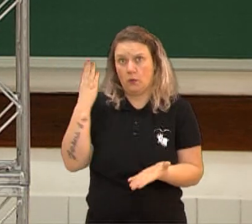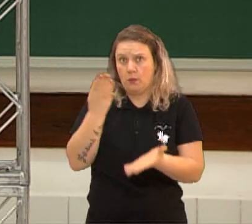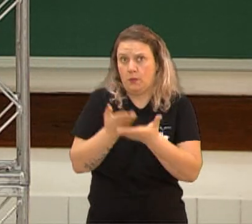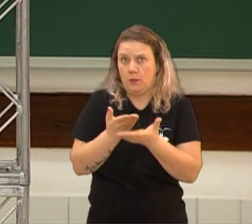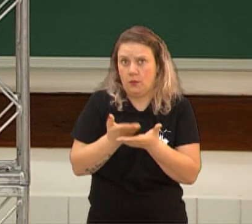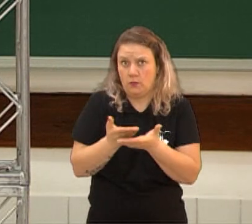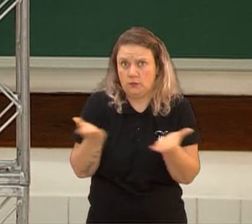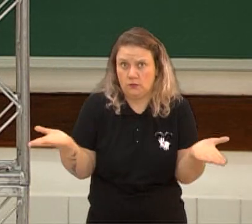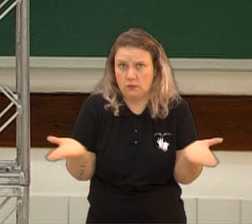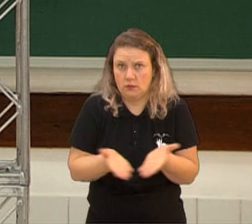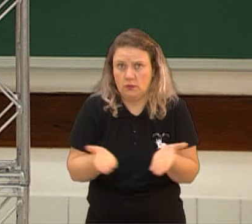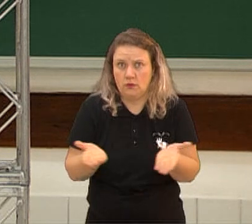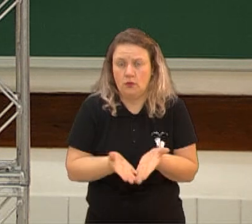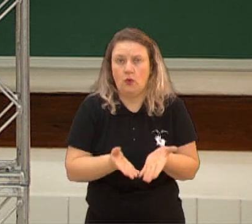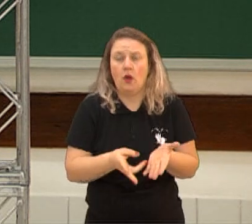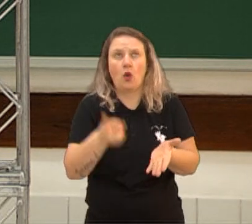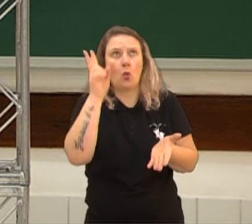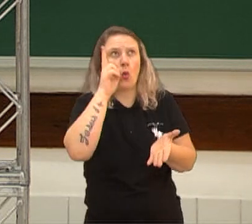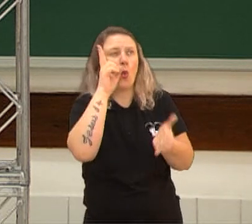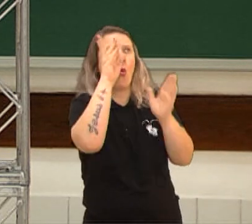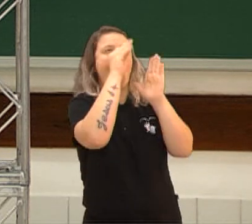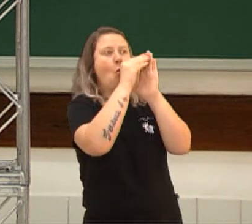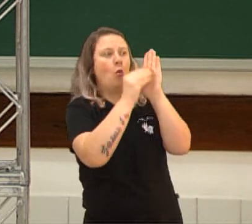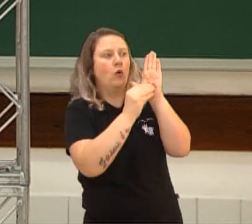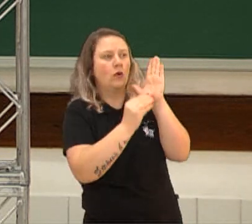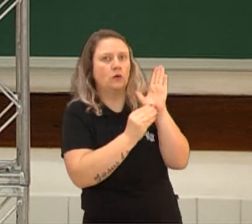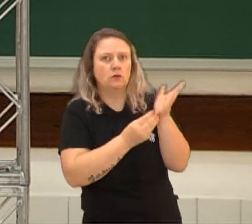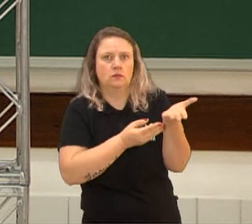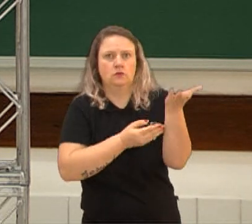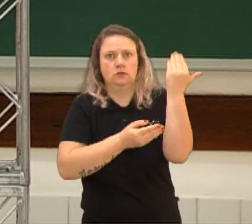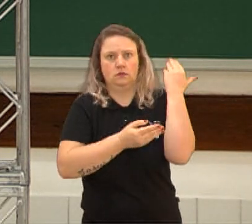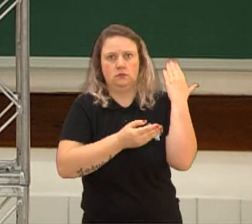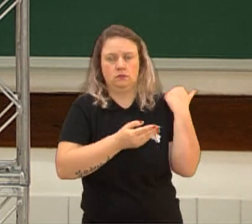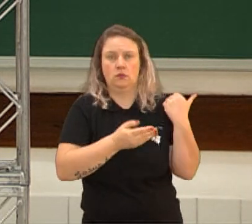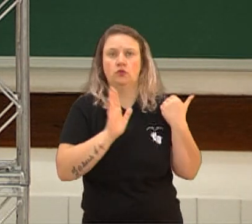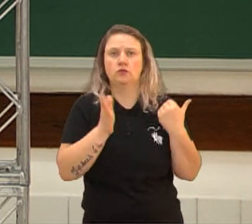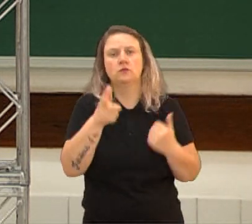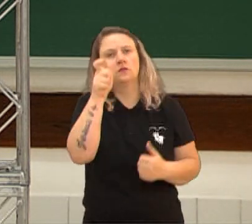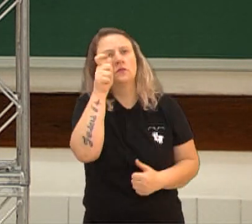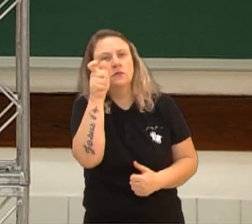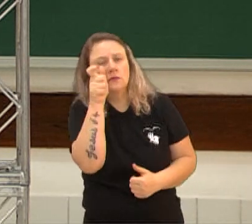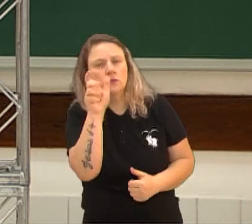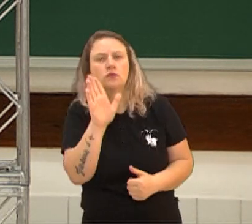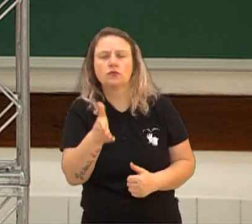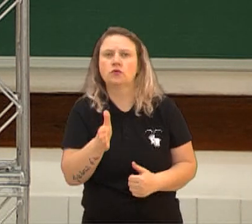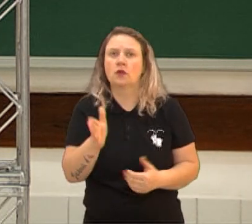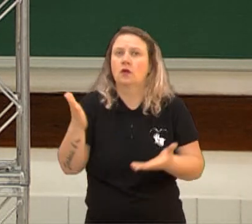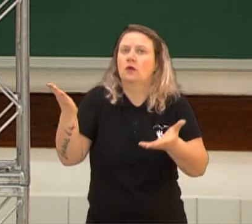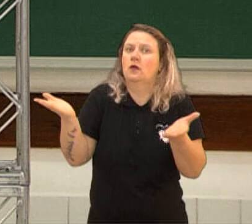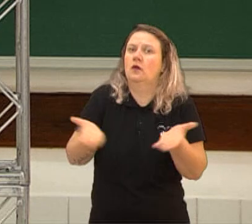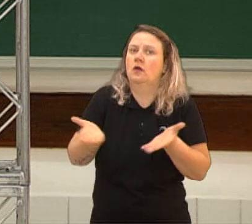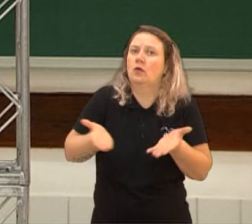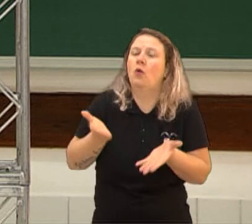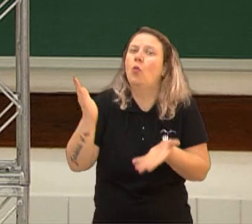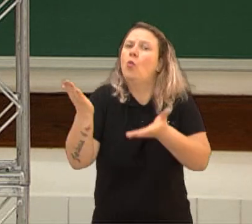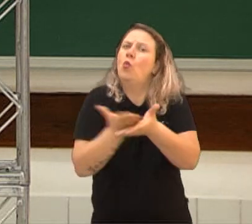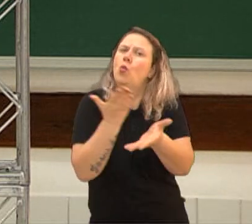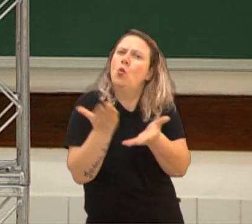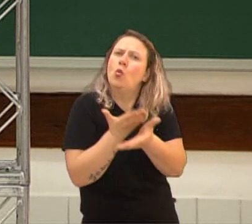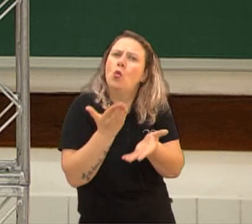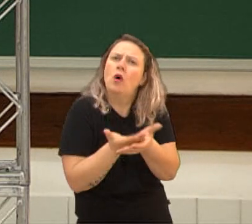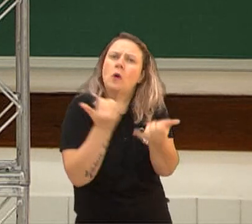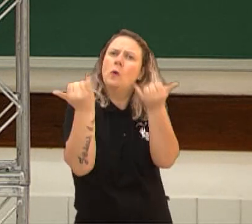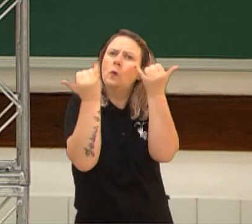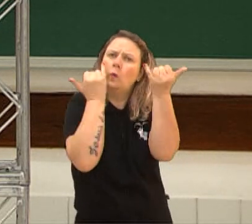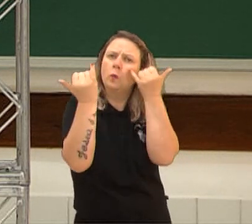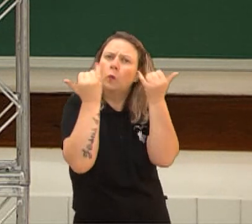retomada, tá certo? Então, se você já assistiu a nossa aula inicial, inaugural, pegue seu caderninho lá, porque tem bastante informação que